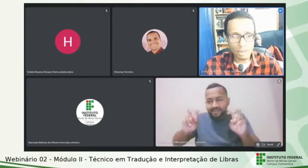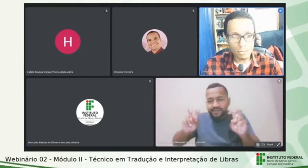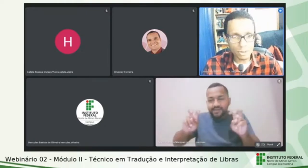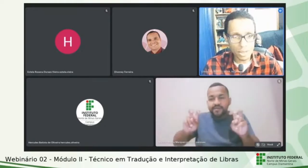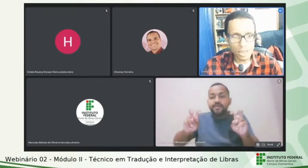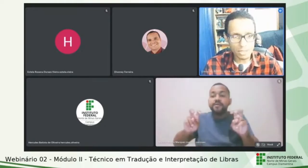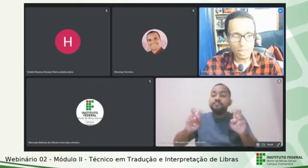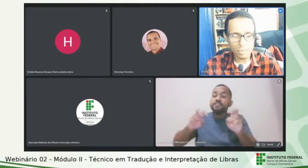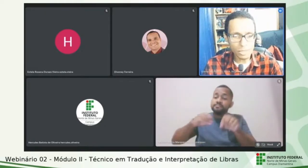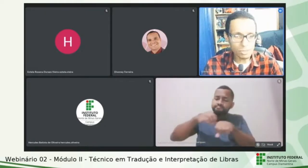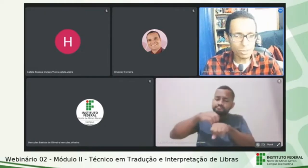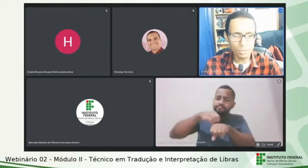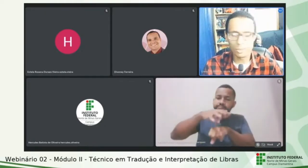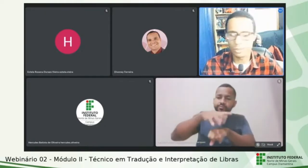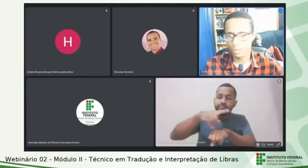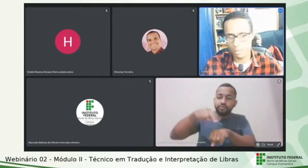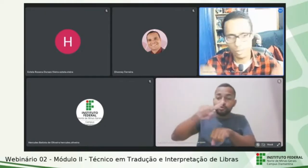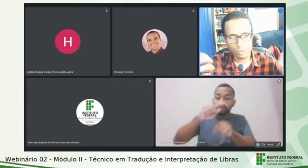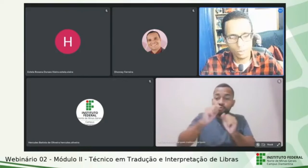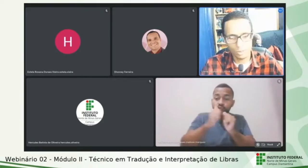fomentar em vocês, né, no livro,